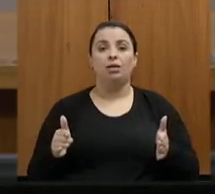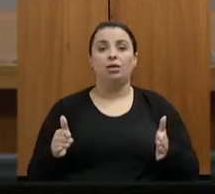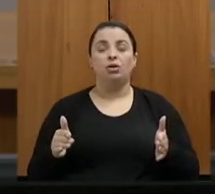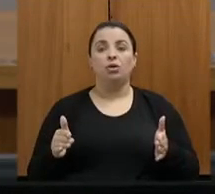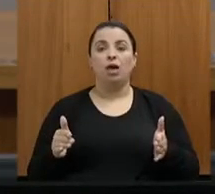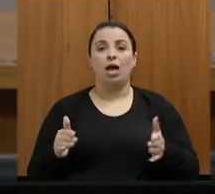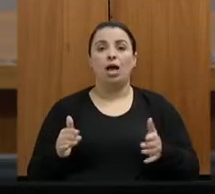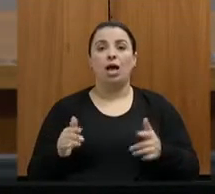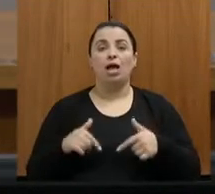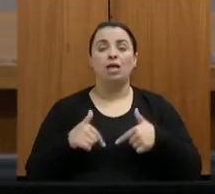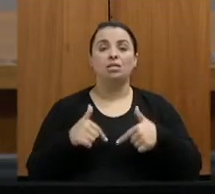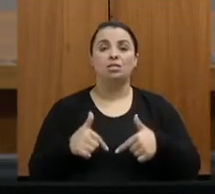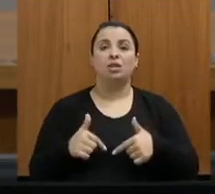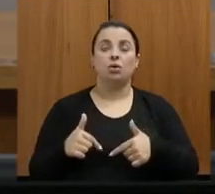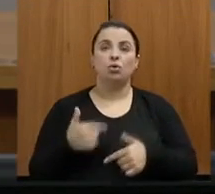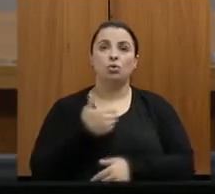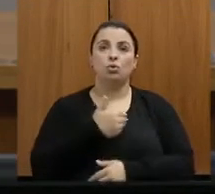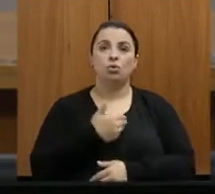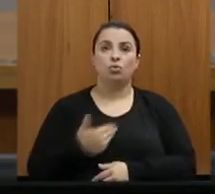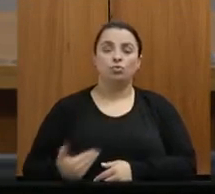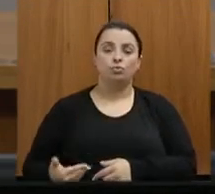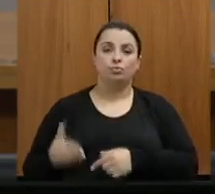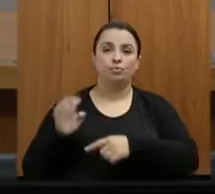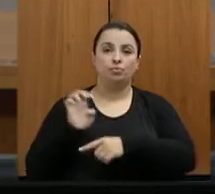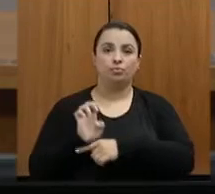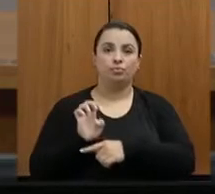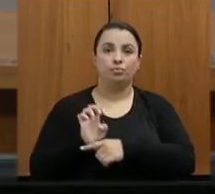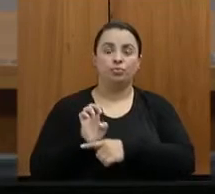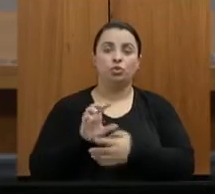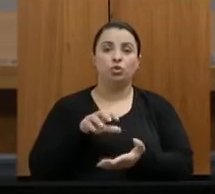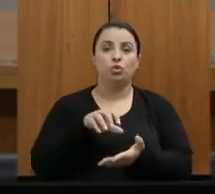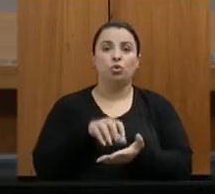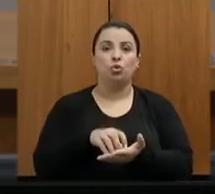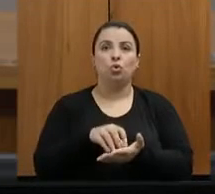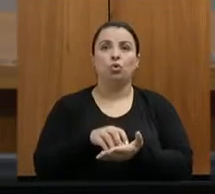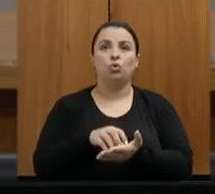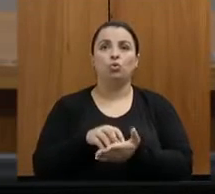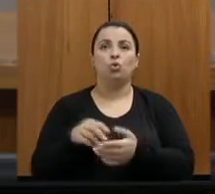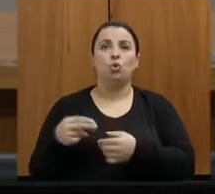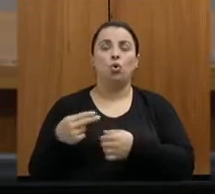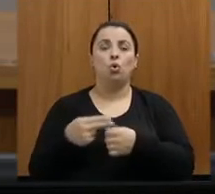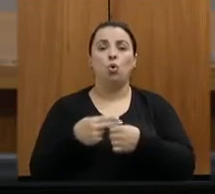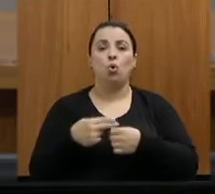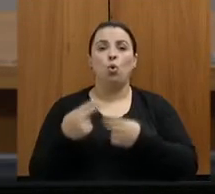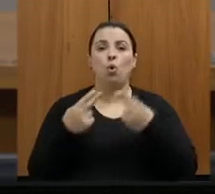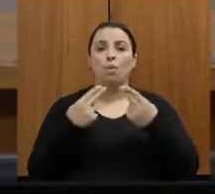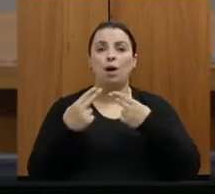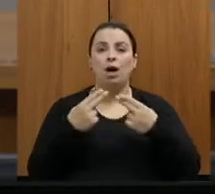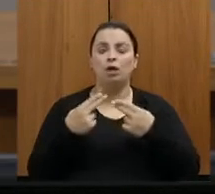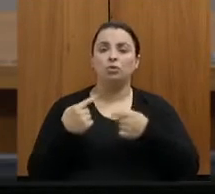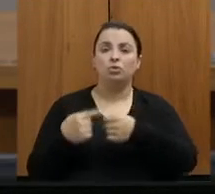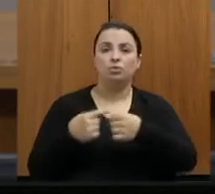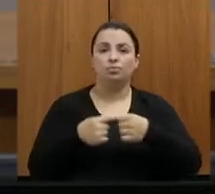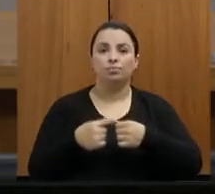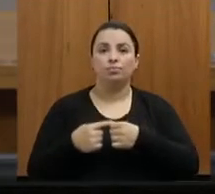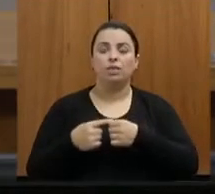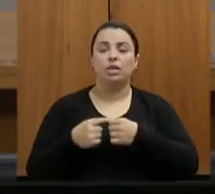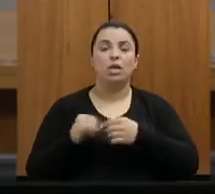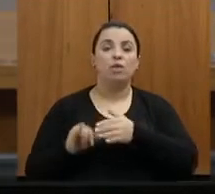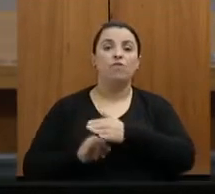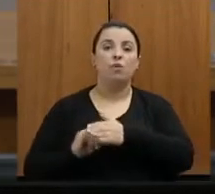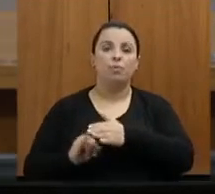no apoio às demandas de regularização fundiária de núcleos urbanos informais. Claro, conforme a disponibilidade orçamentária,